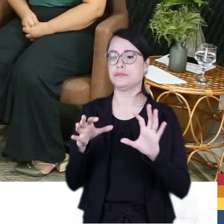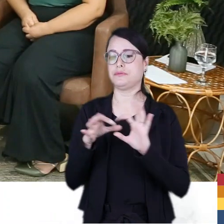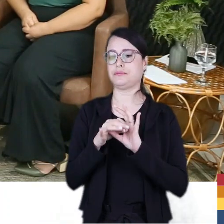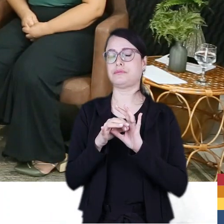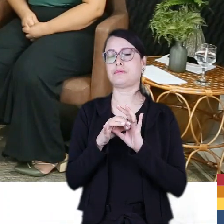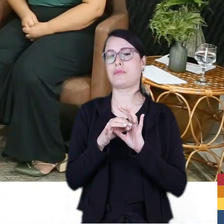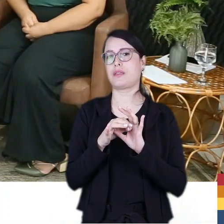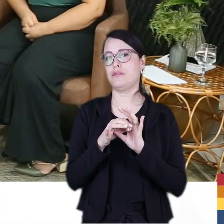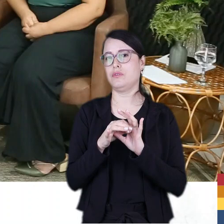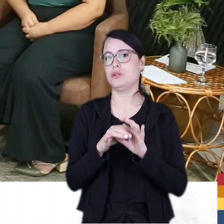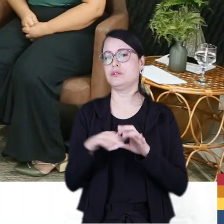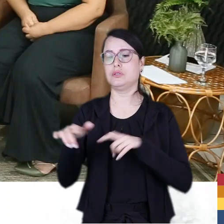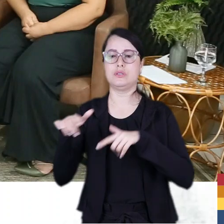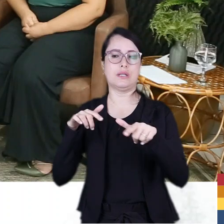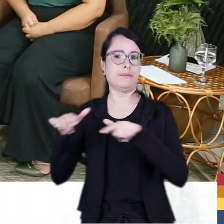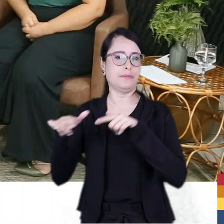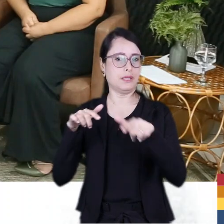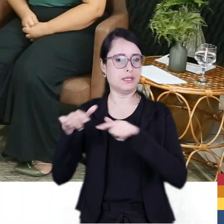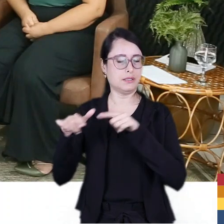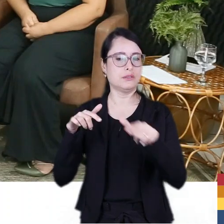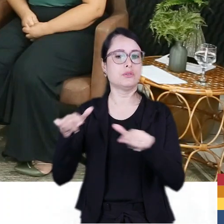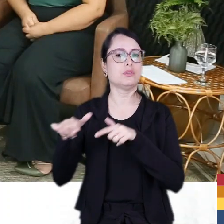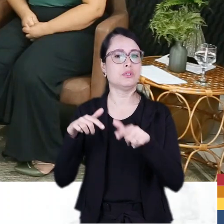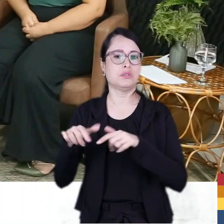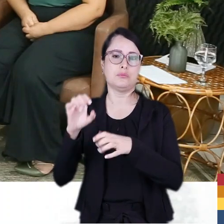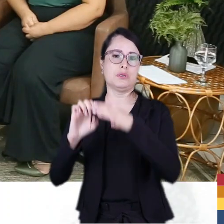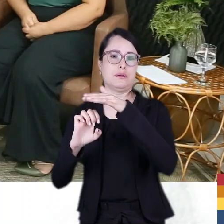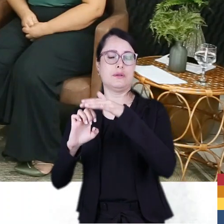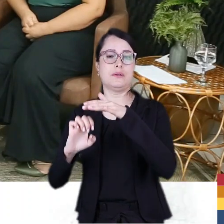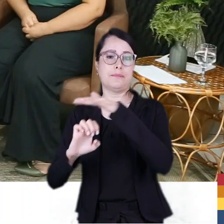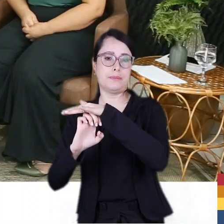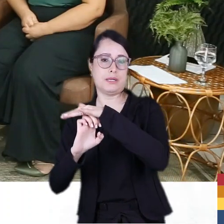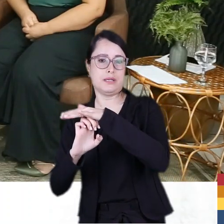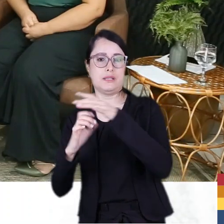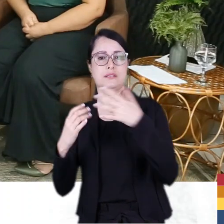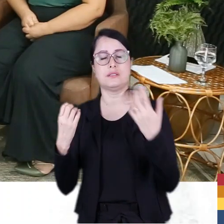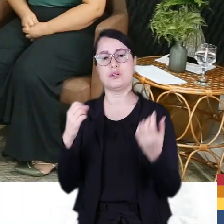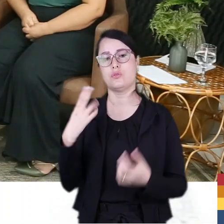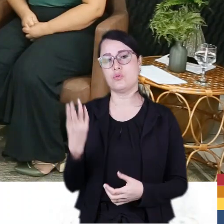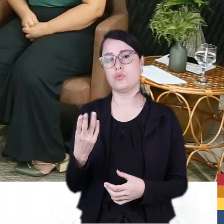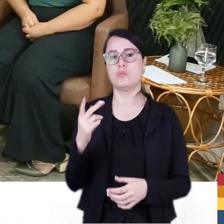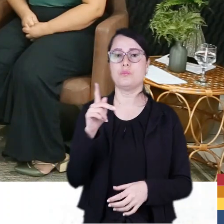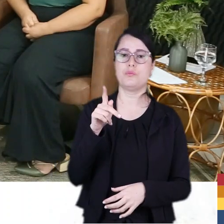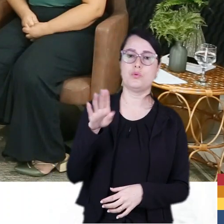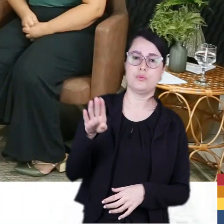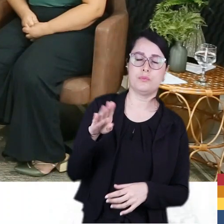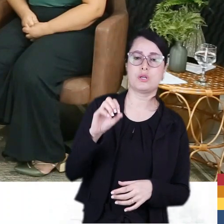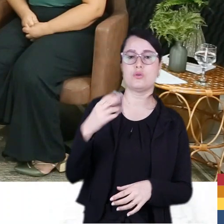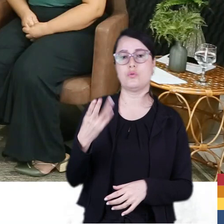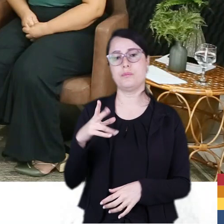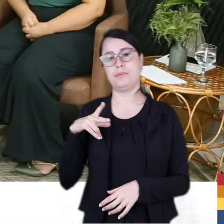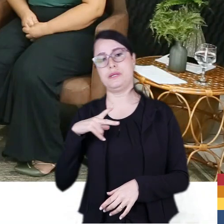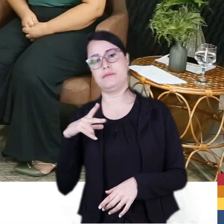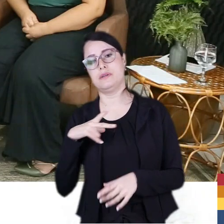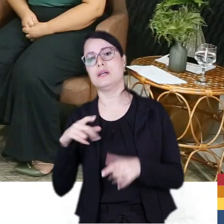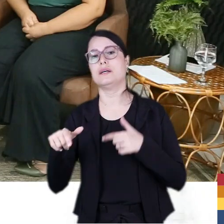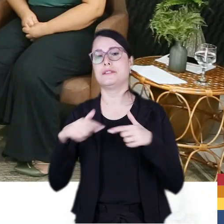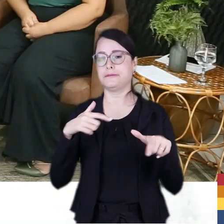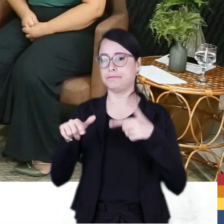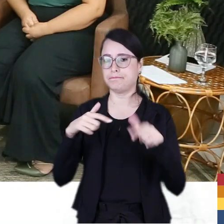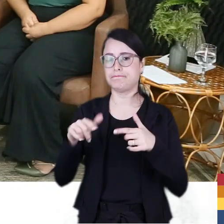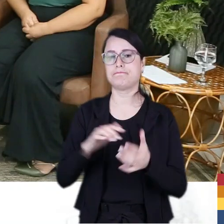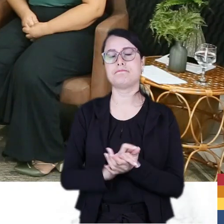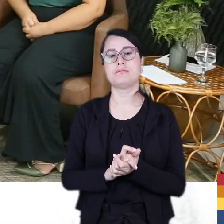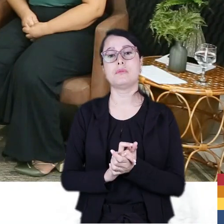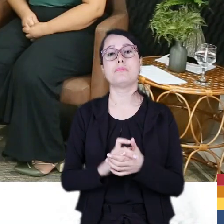que é quando o estudante ele pode cursar um curso técnico e também ter aquela experiência aquele vínculo